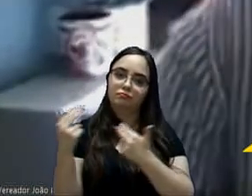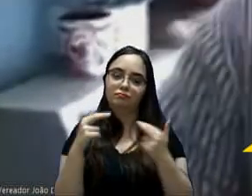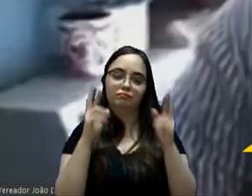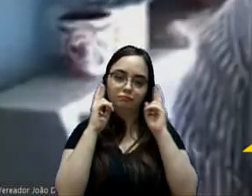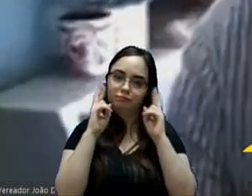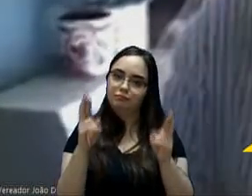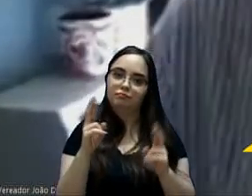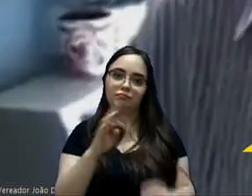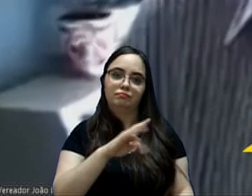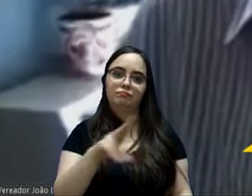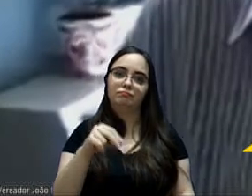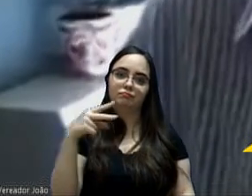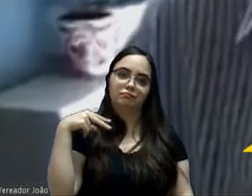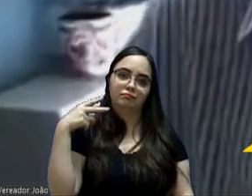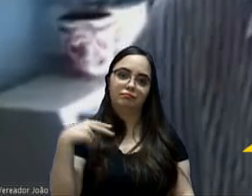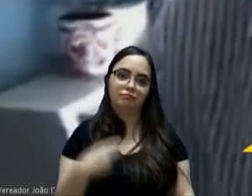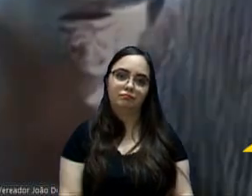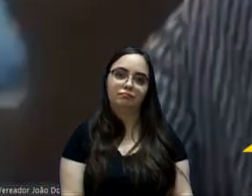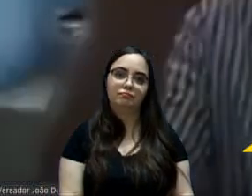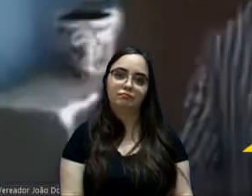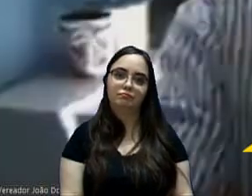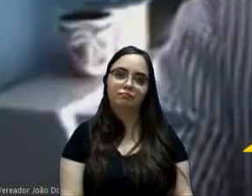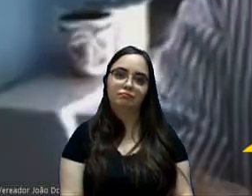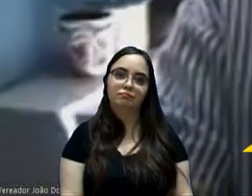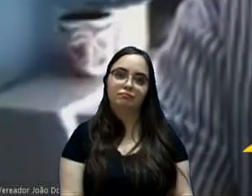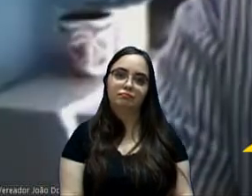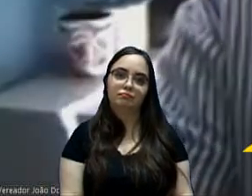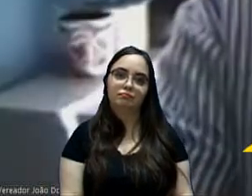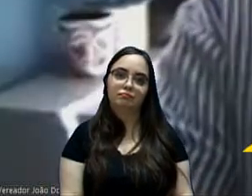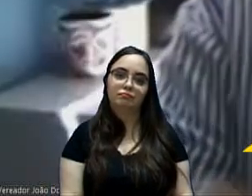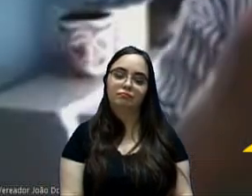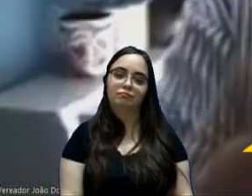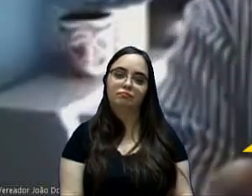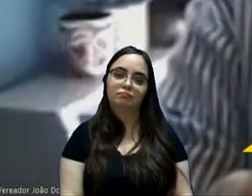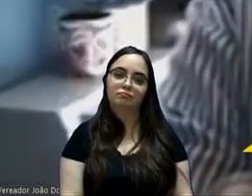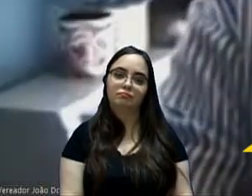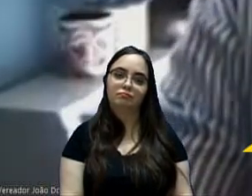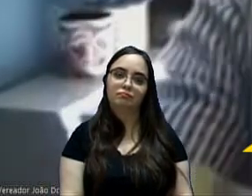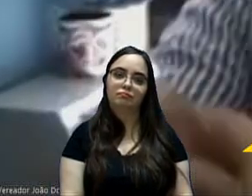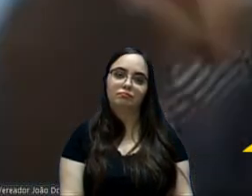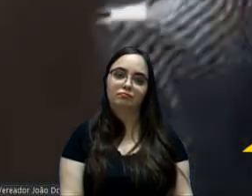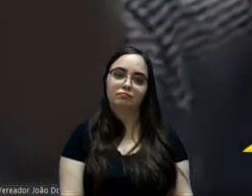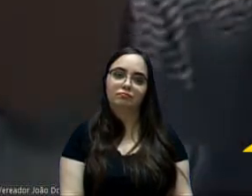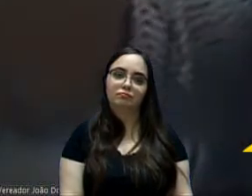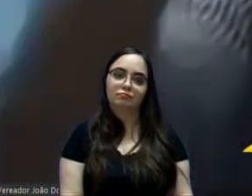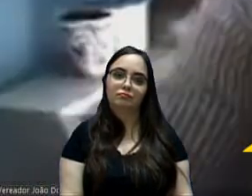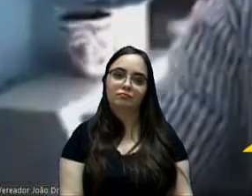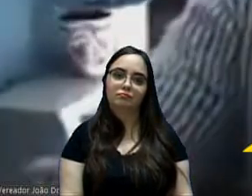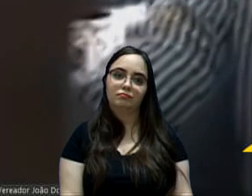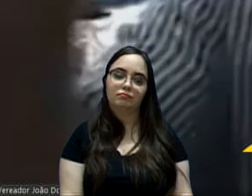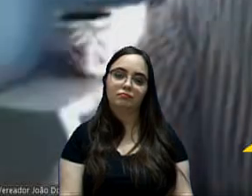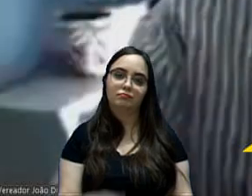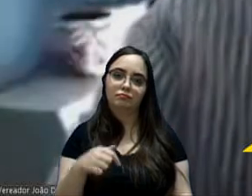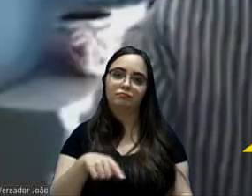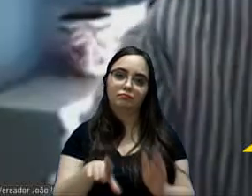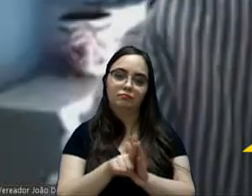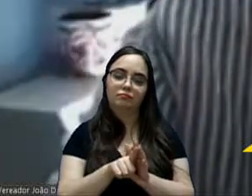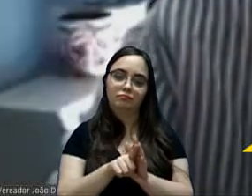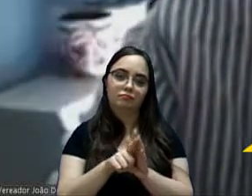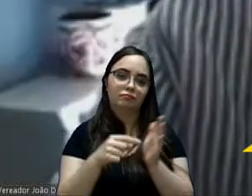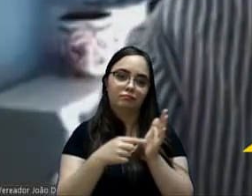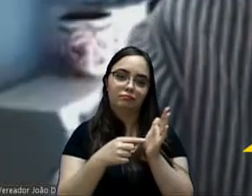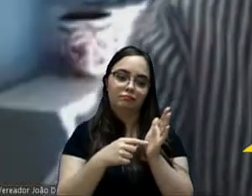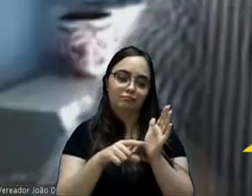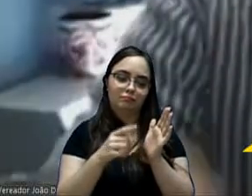demais vereadores das outras comissões também. Então, já se posicionando rapidamente, a emenda é